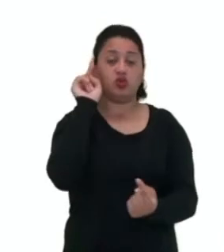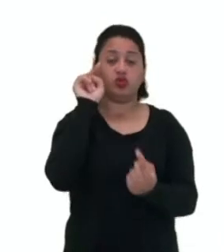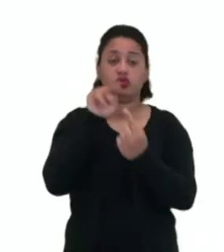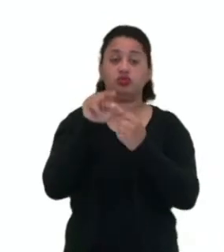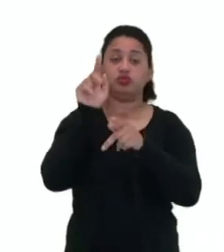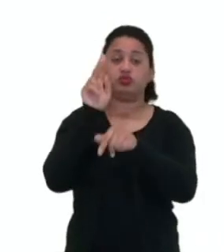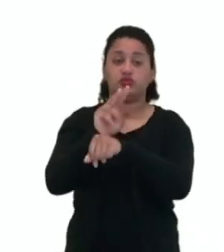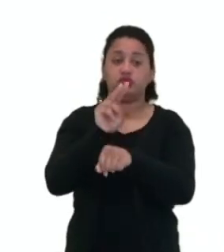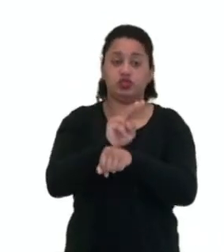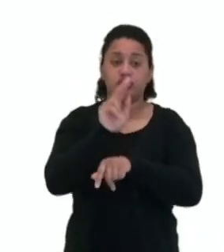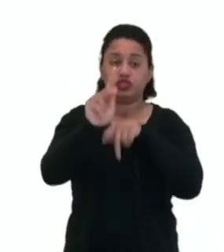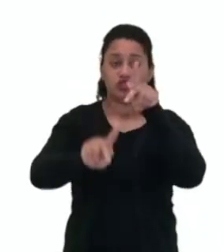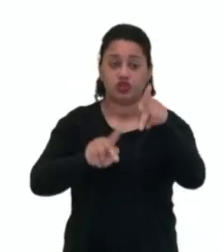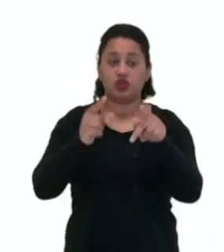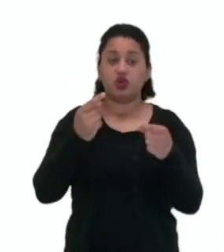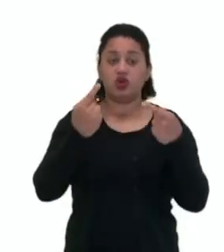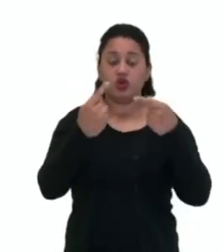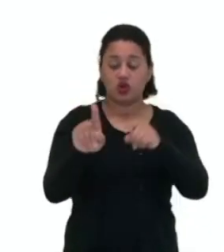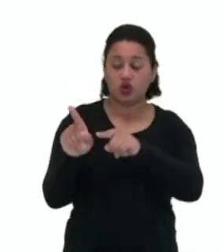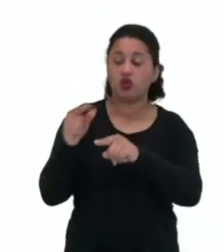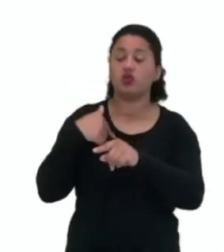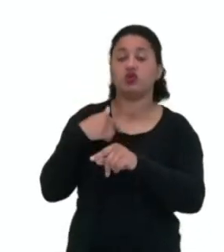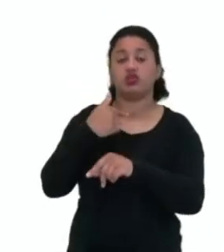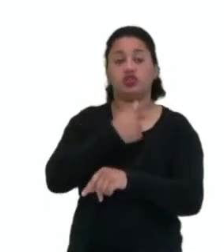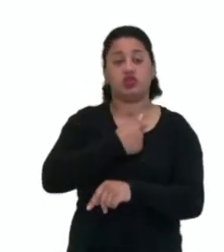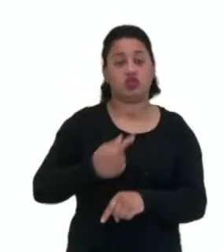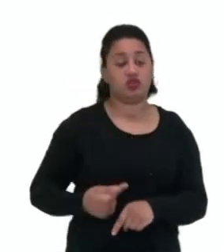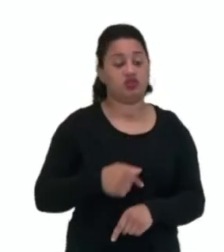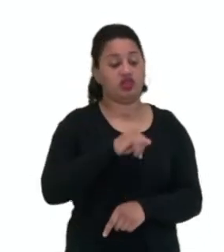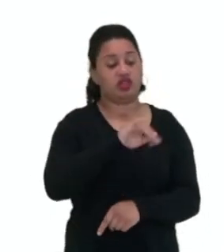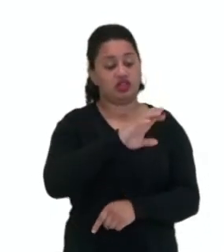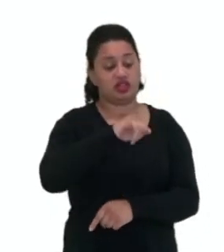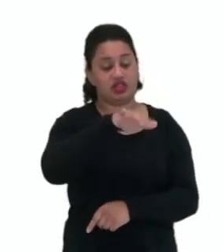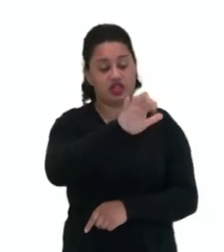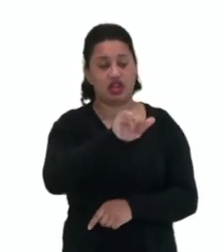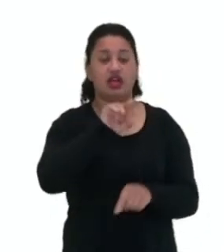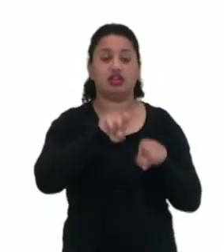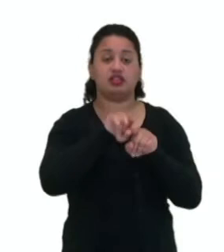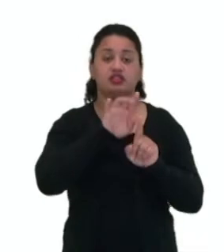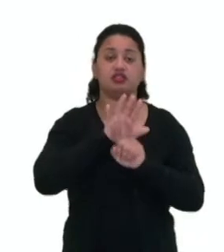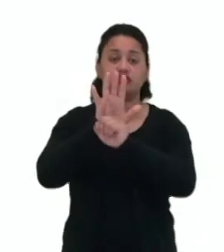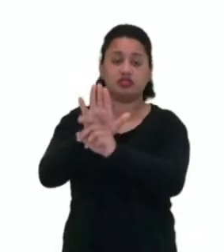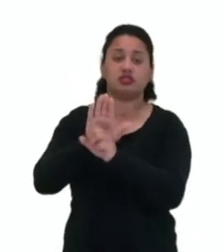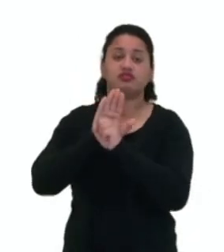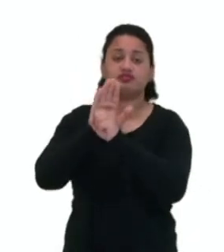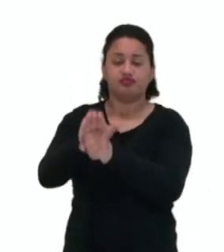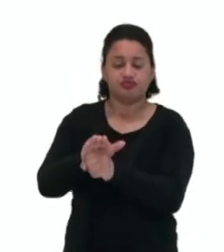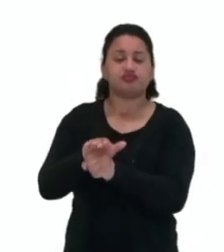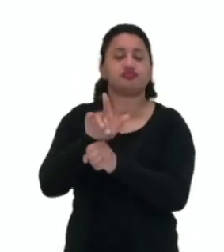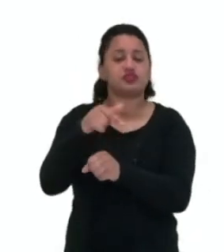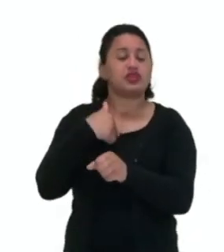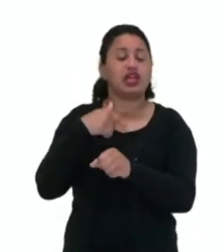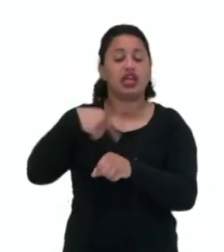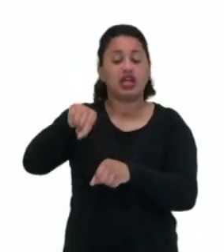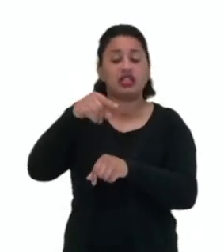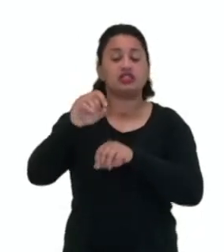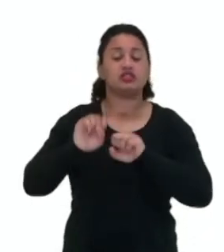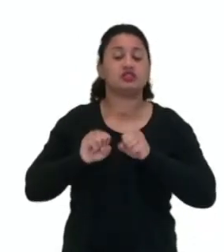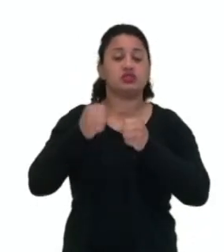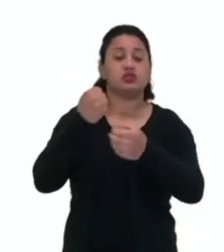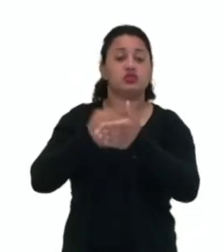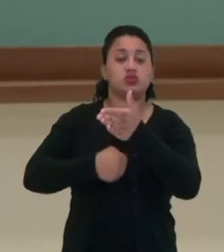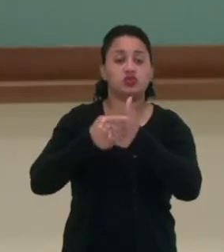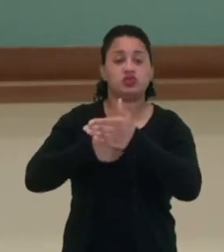a população contra o governo iraquiano, que também buscou reprimir as rebeliões curdas que lutavam pela independência dos seus